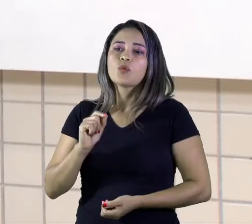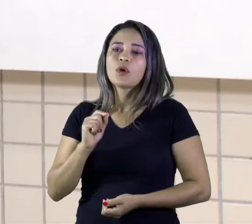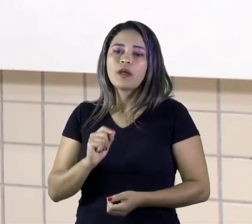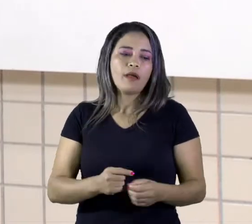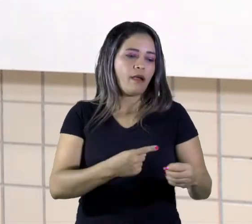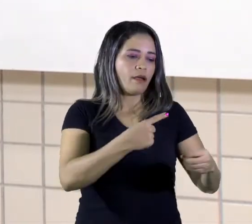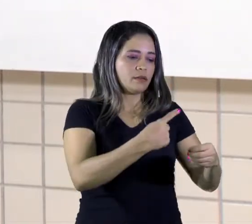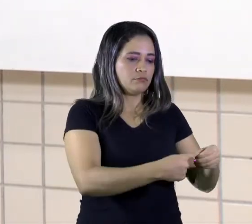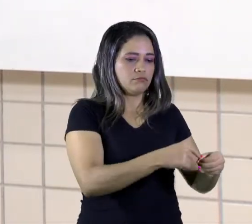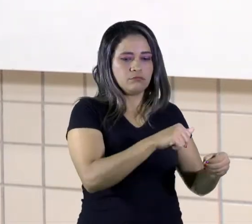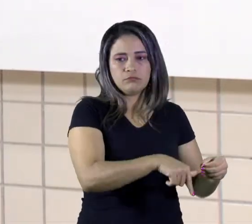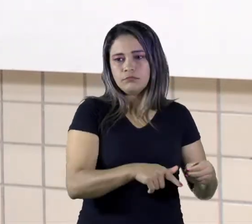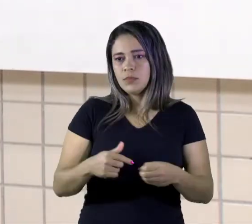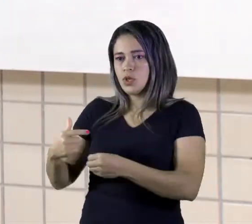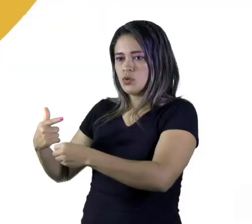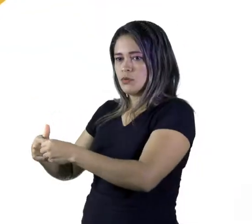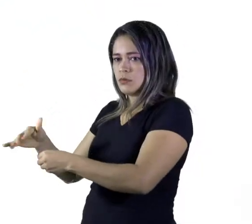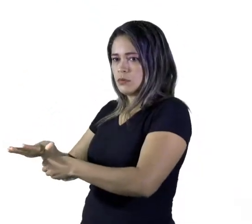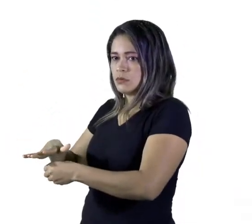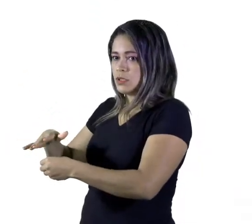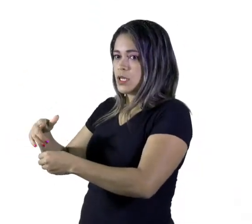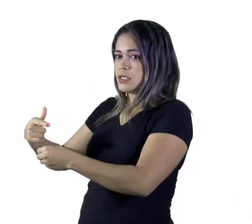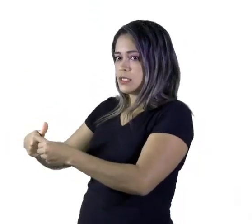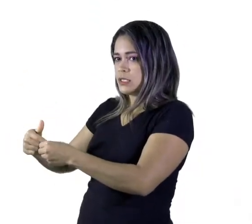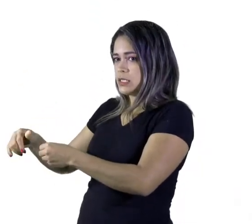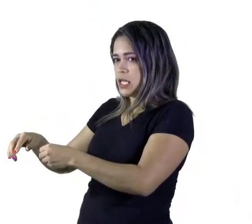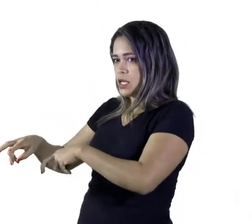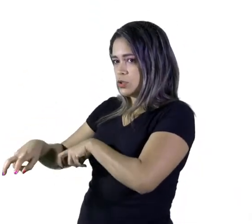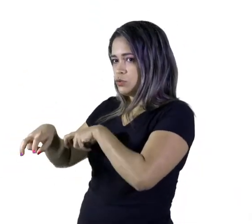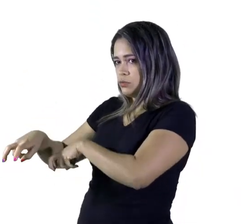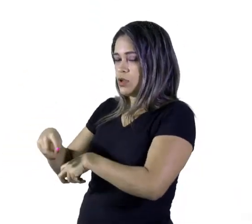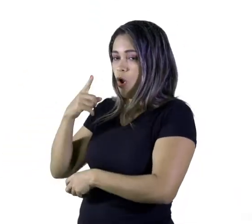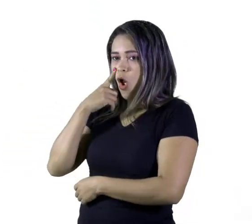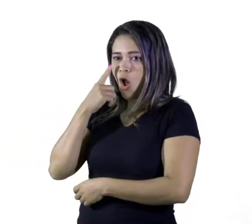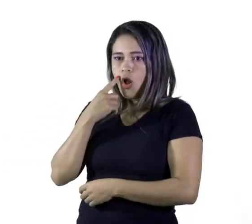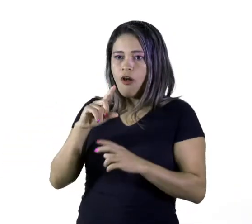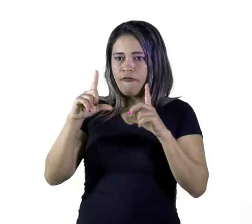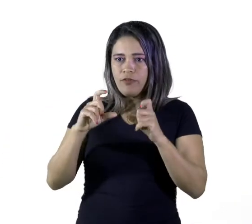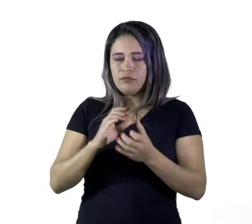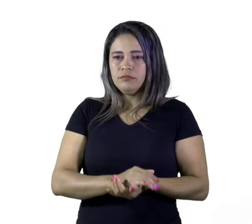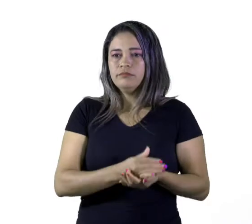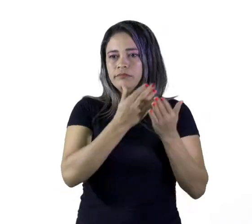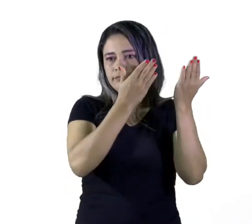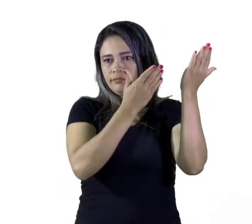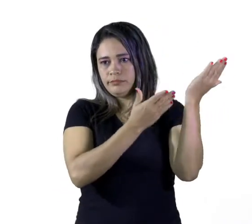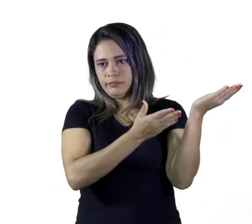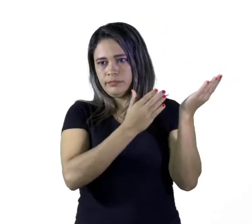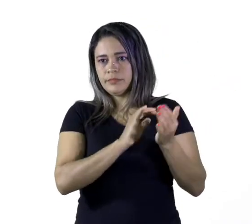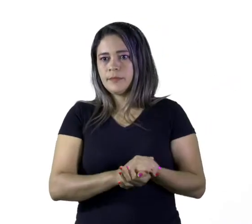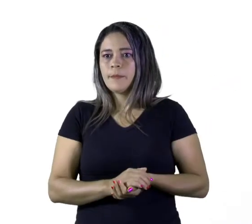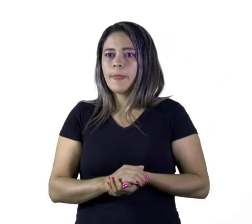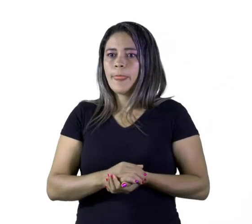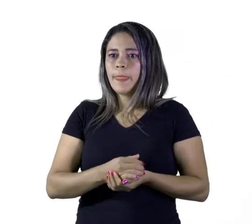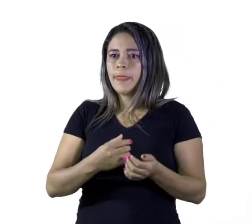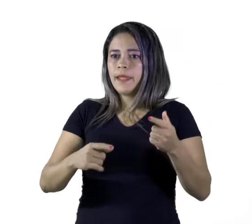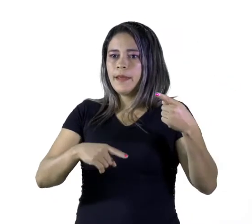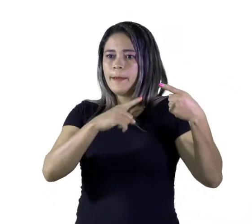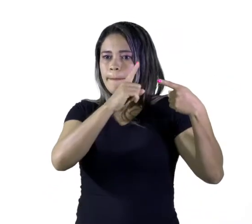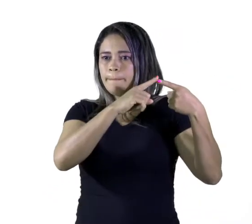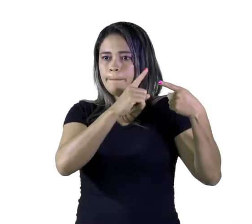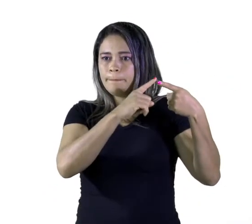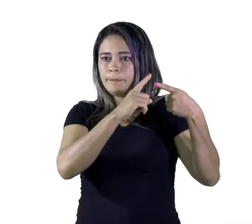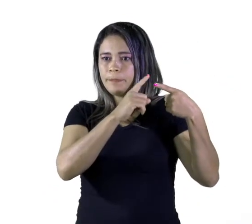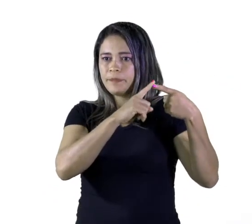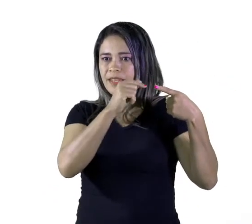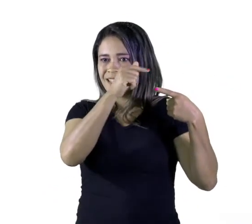urbana e uma zona rural, certo? Olha bem a foto que está aí no seu vídeo. Olha a zona urbana. Essa é uma